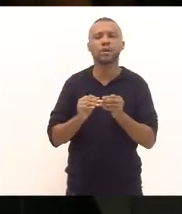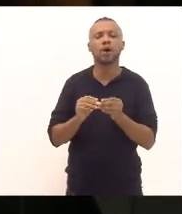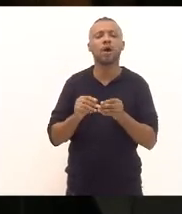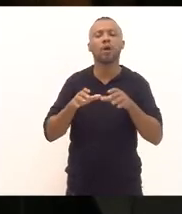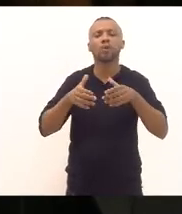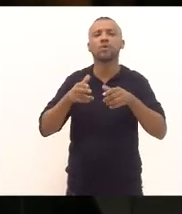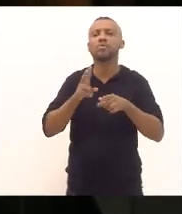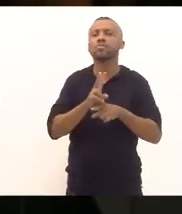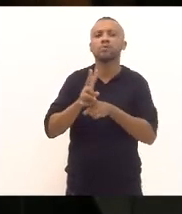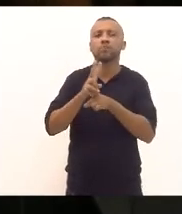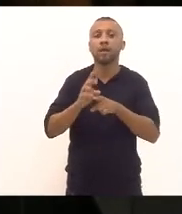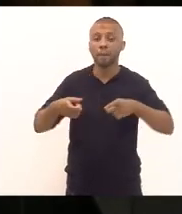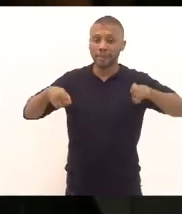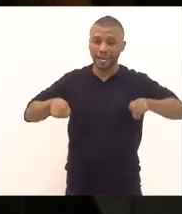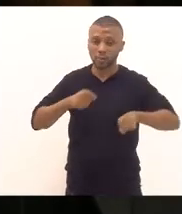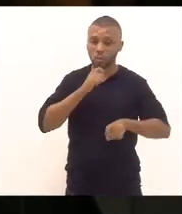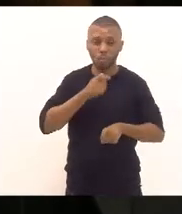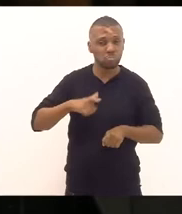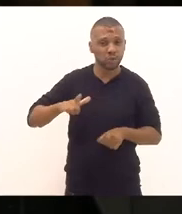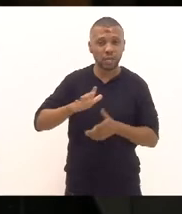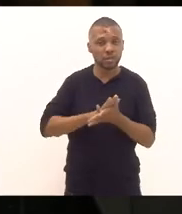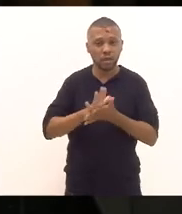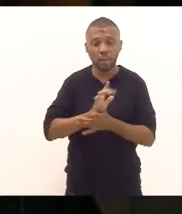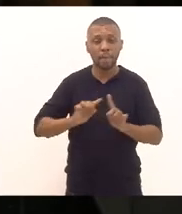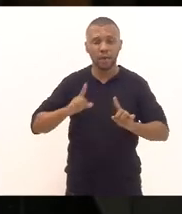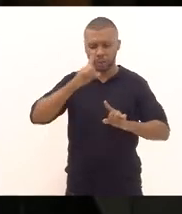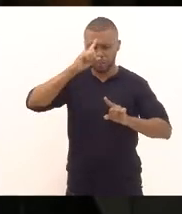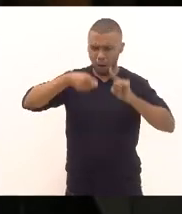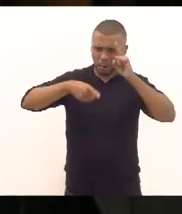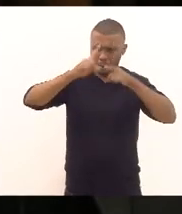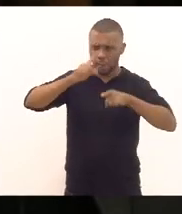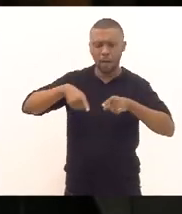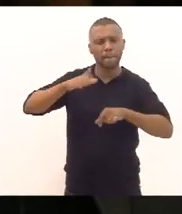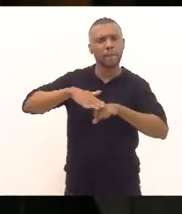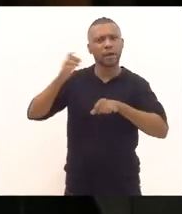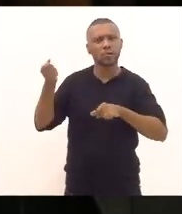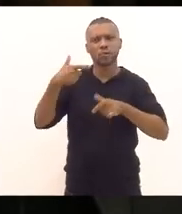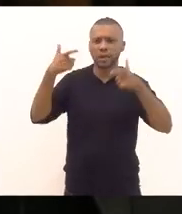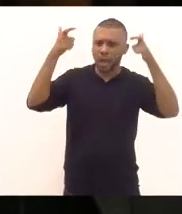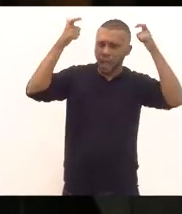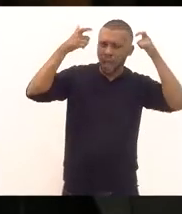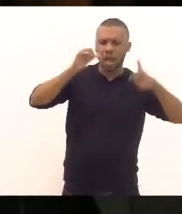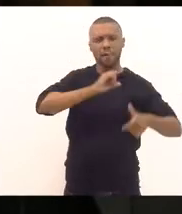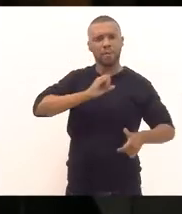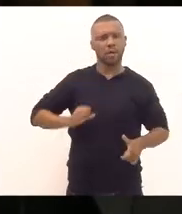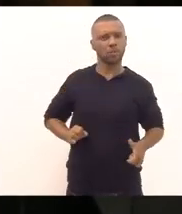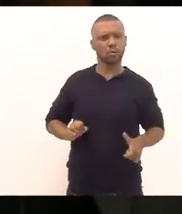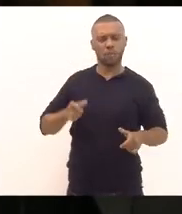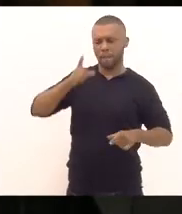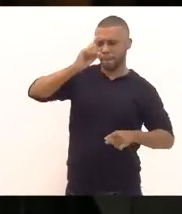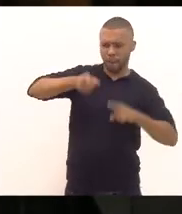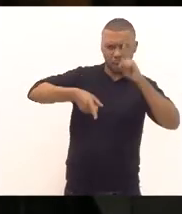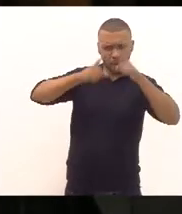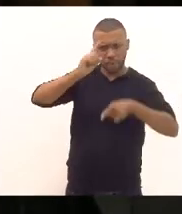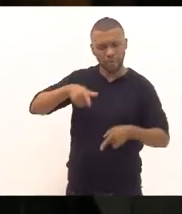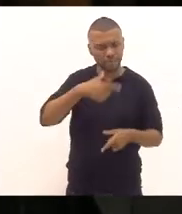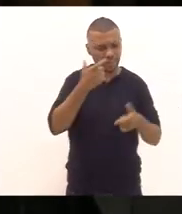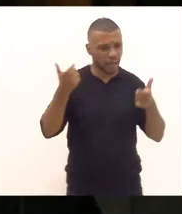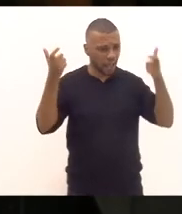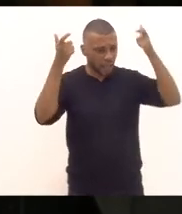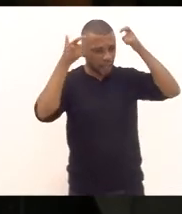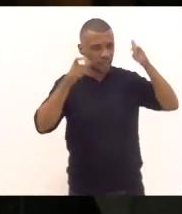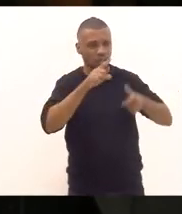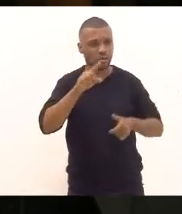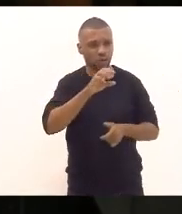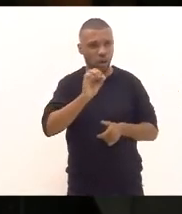Lucinha ninguém ali tem uma data não mandou mais querer mandou mais que o imperador vossa excelência' rainha da Zona Leste a dita